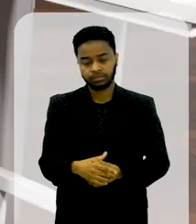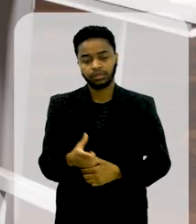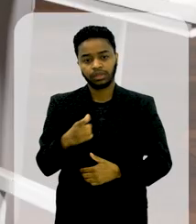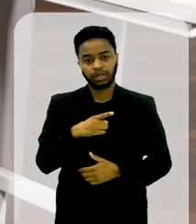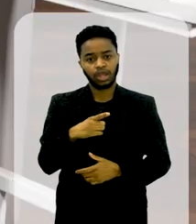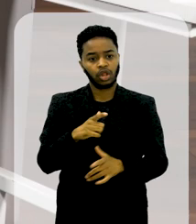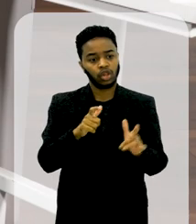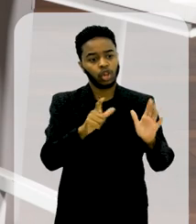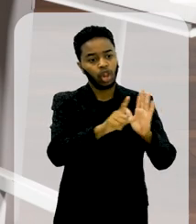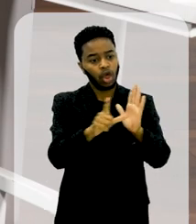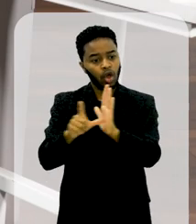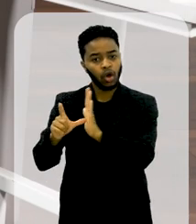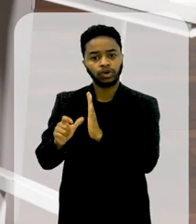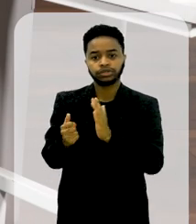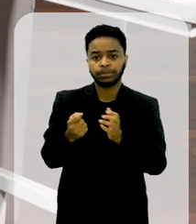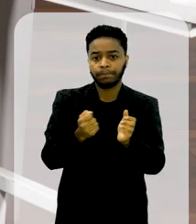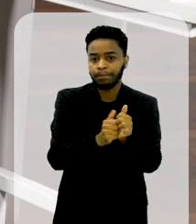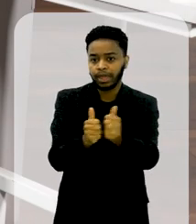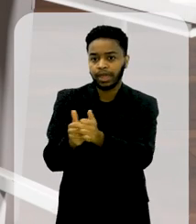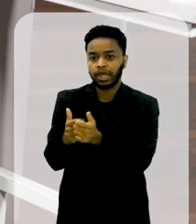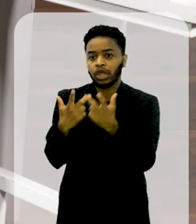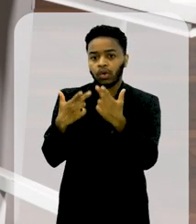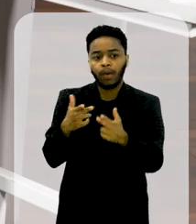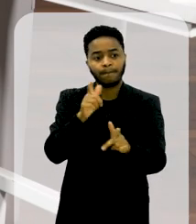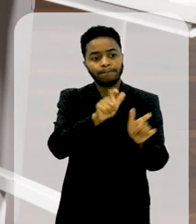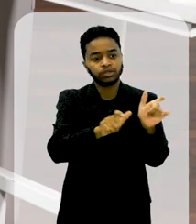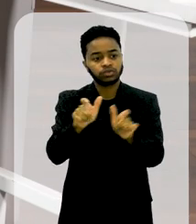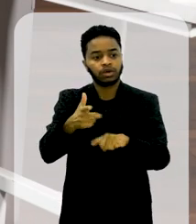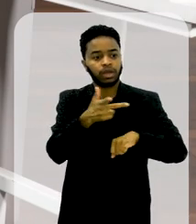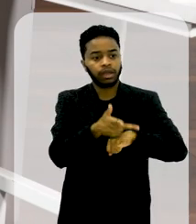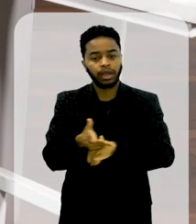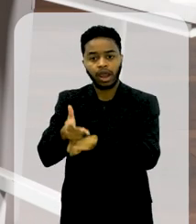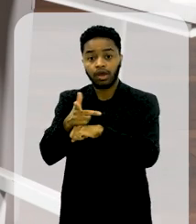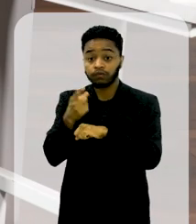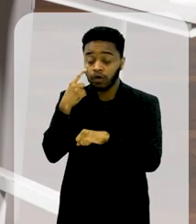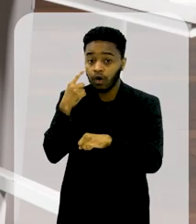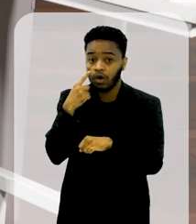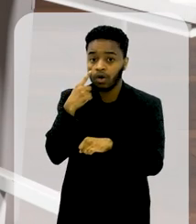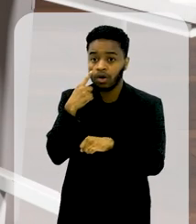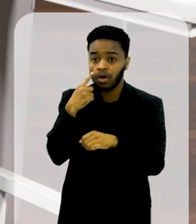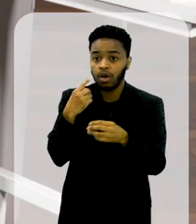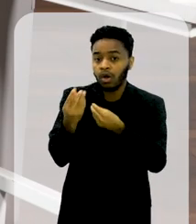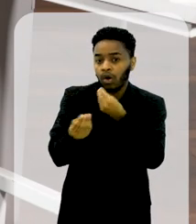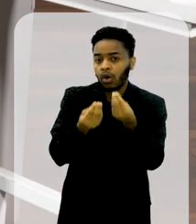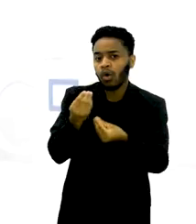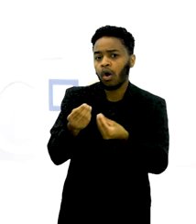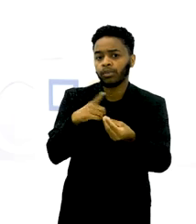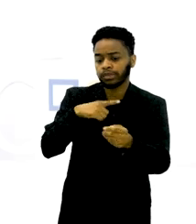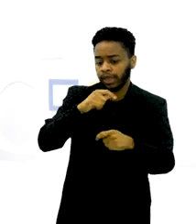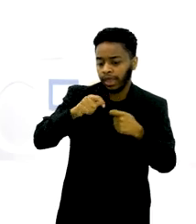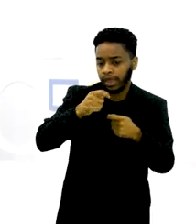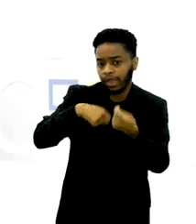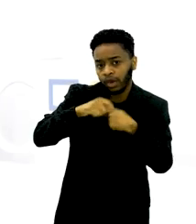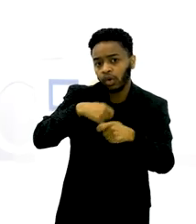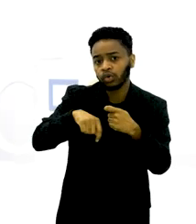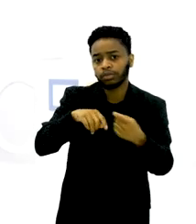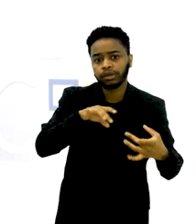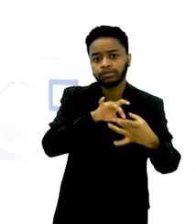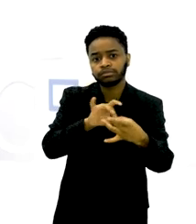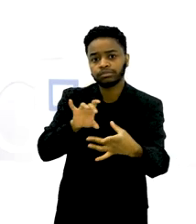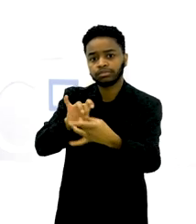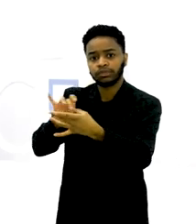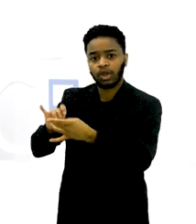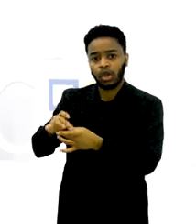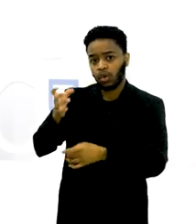entorno começa entorno os técnicos como a gente está aqui que grava e tal e tal olha como que essa cadeia Econômica Gira em todos